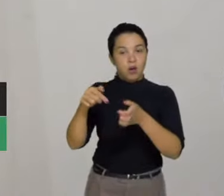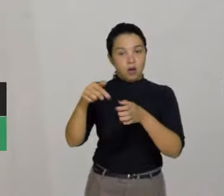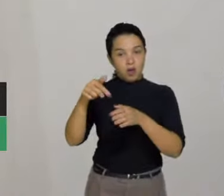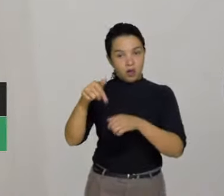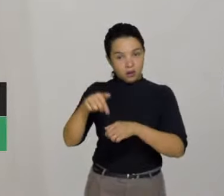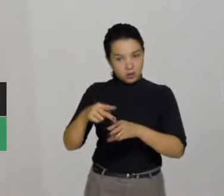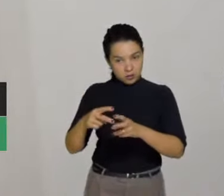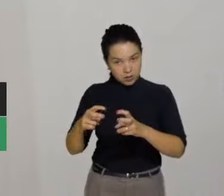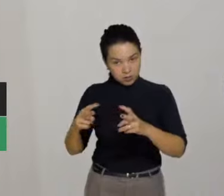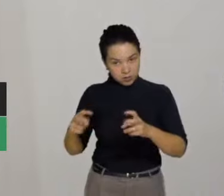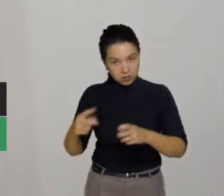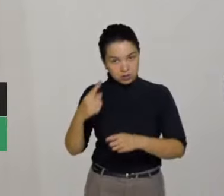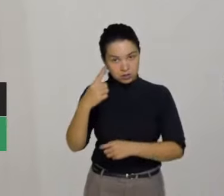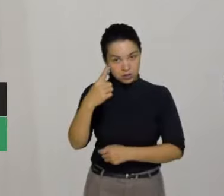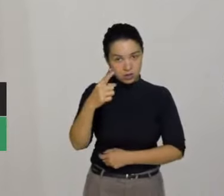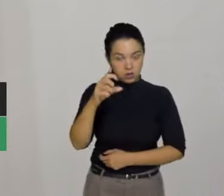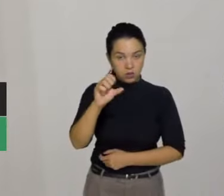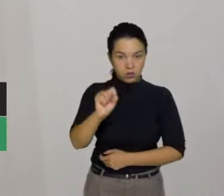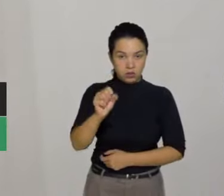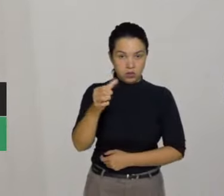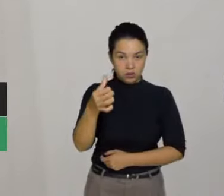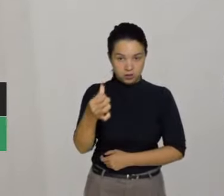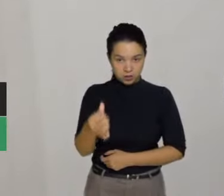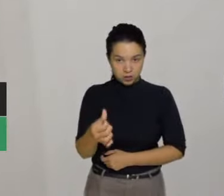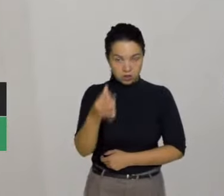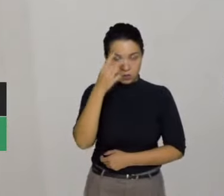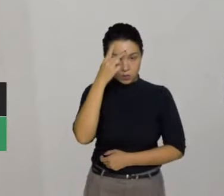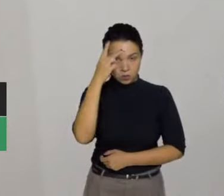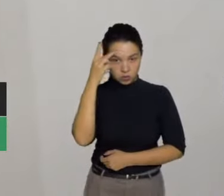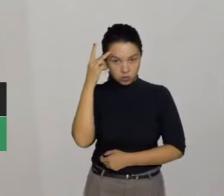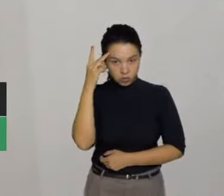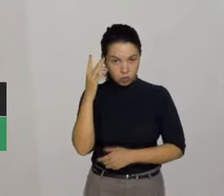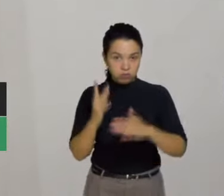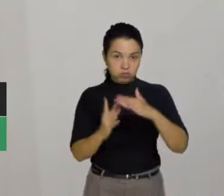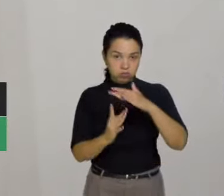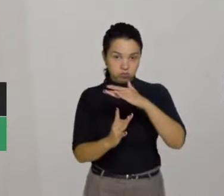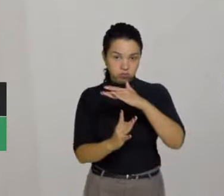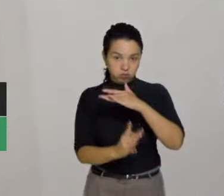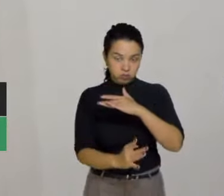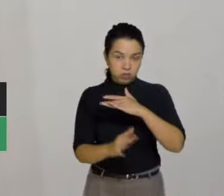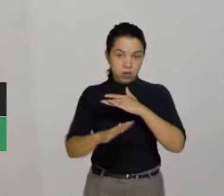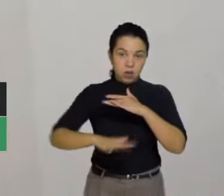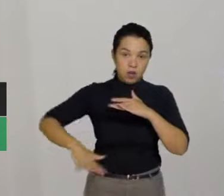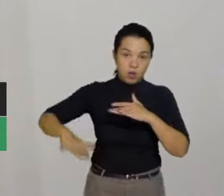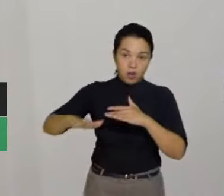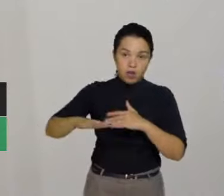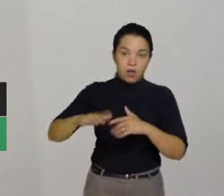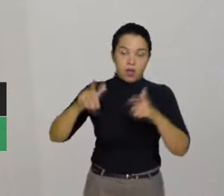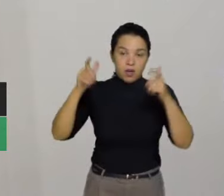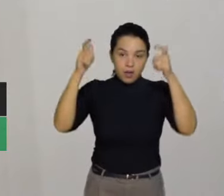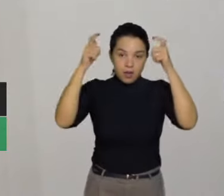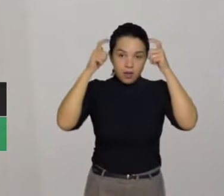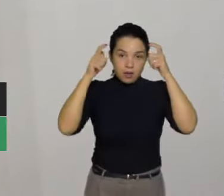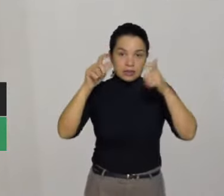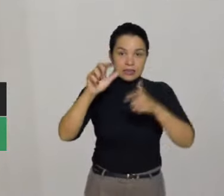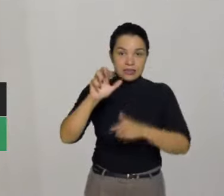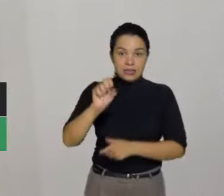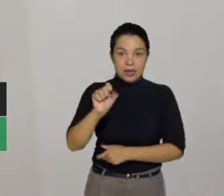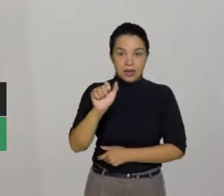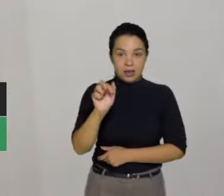desterro 186 colonos, a maioria originários do reino da Sardenha, destinando-se à colônia